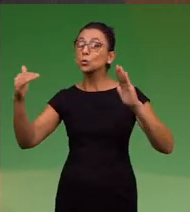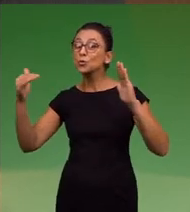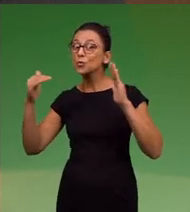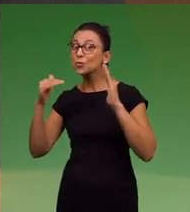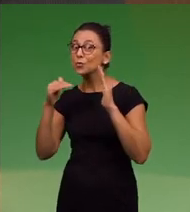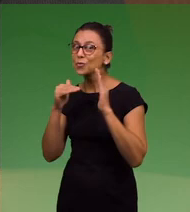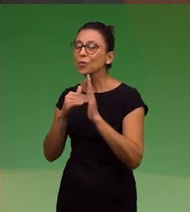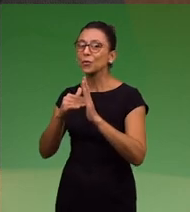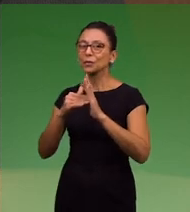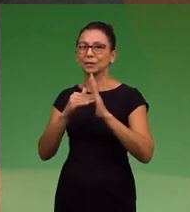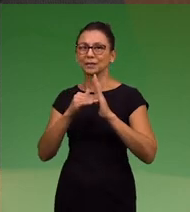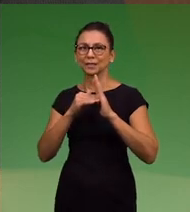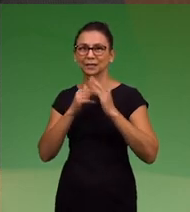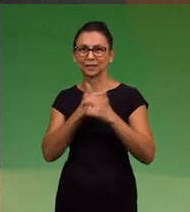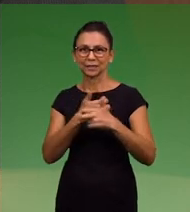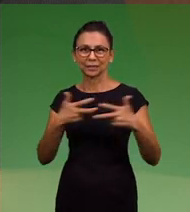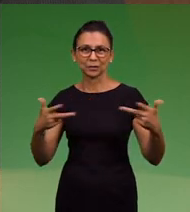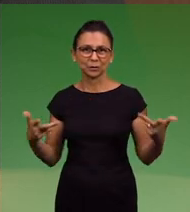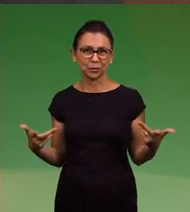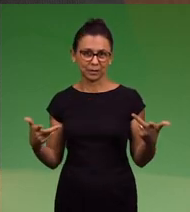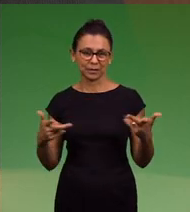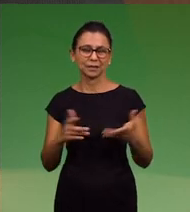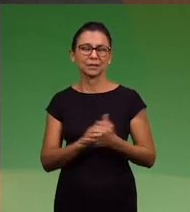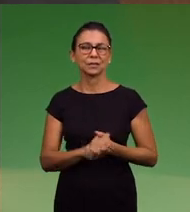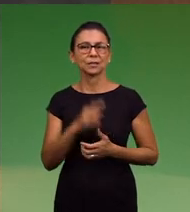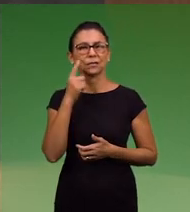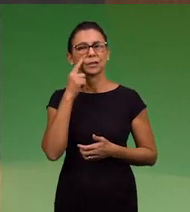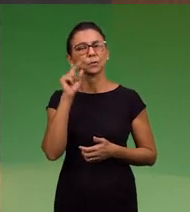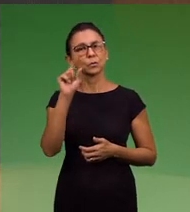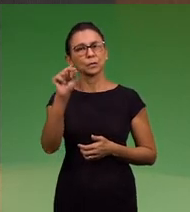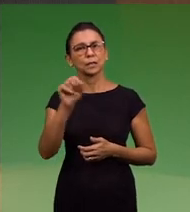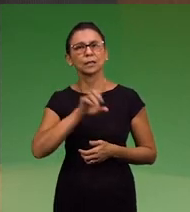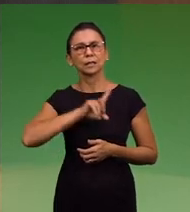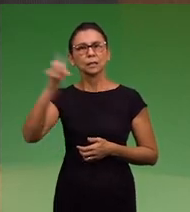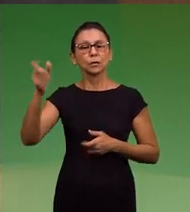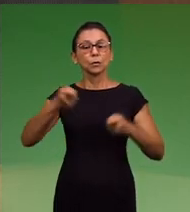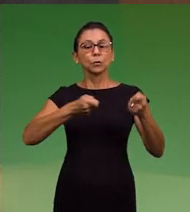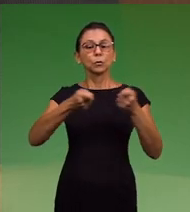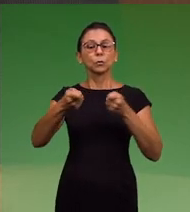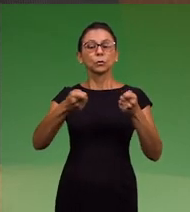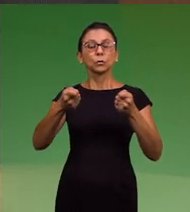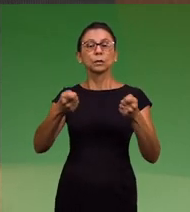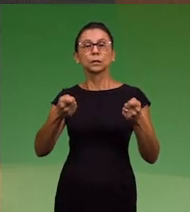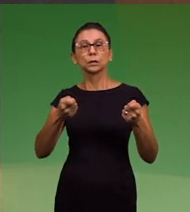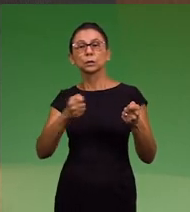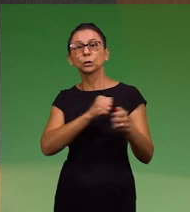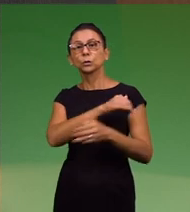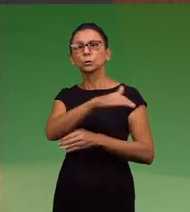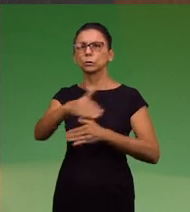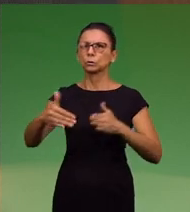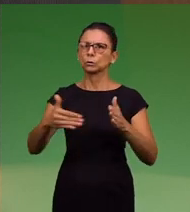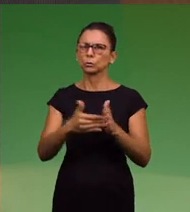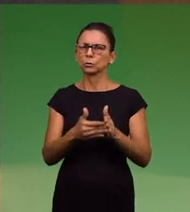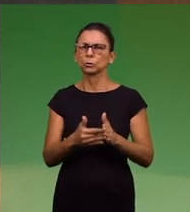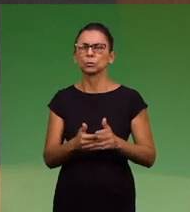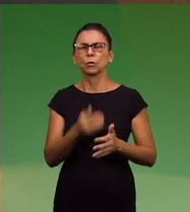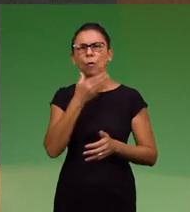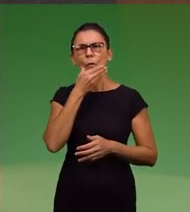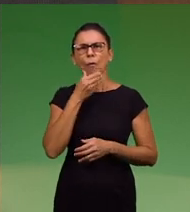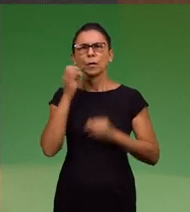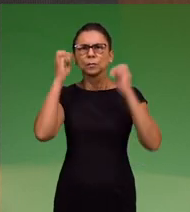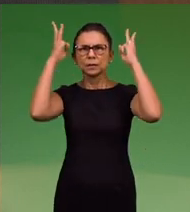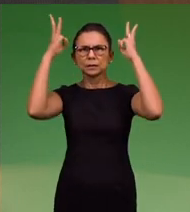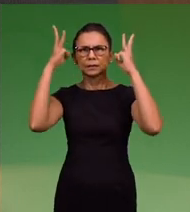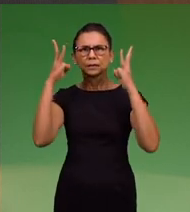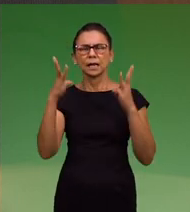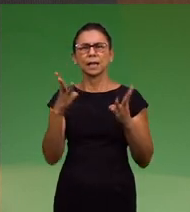na presciência dele. Então nós vemos o quê? Deus tem um controle de todas as coisas, né? Moisés, quando escreve o Salmo, diz: